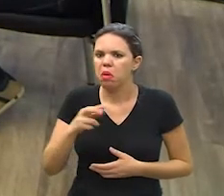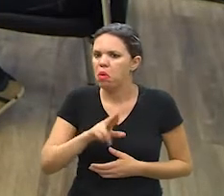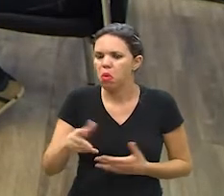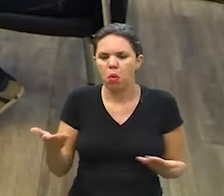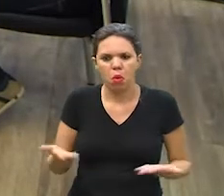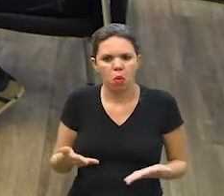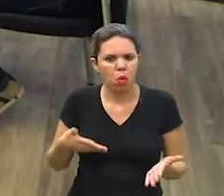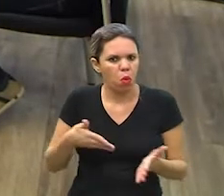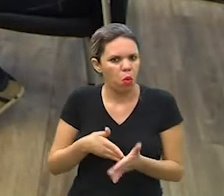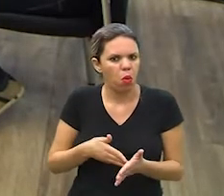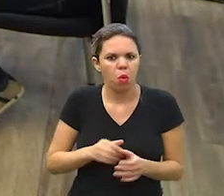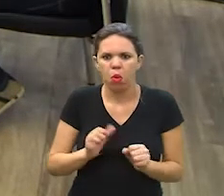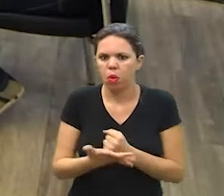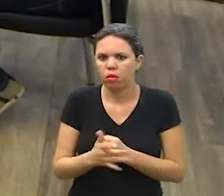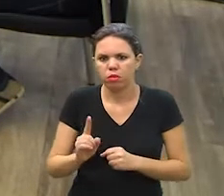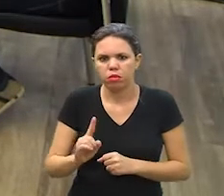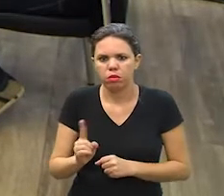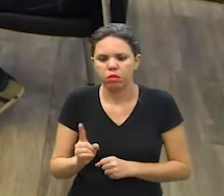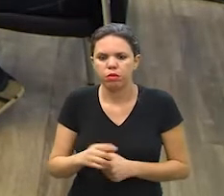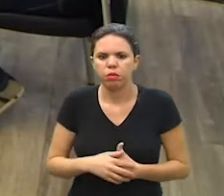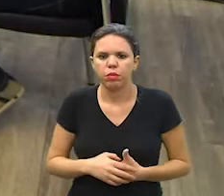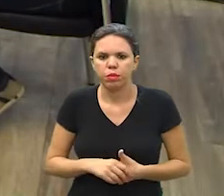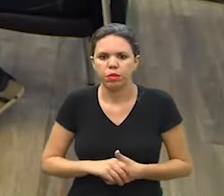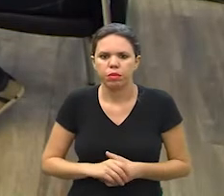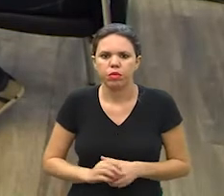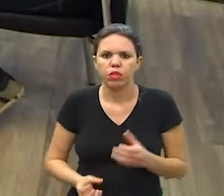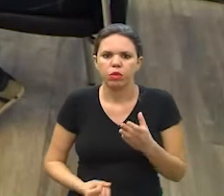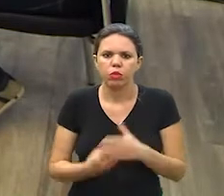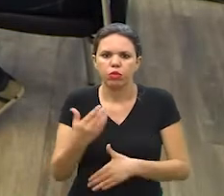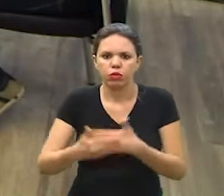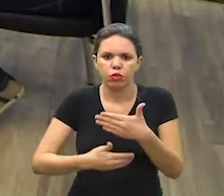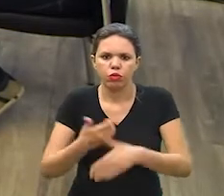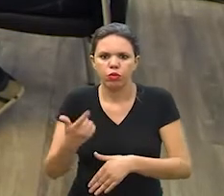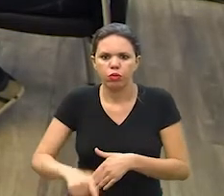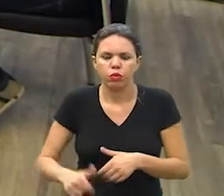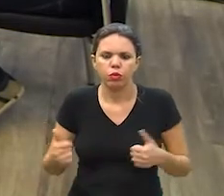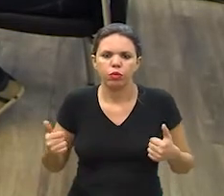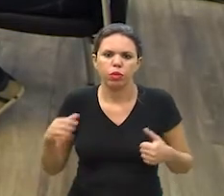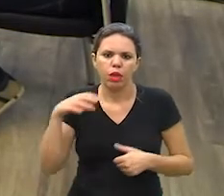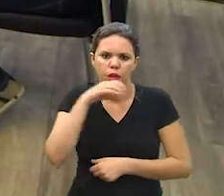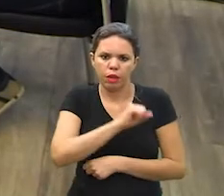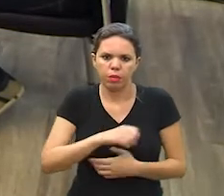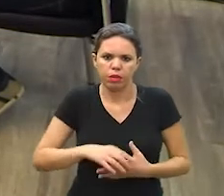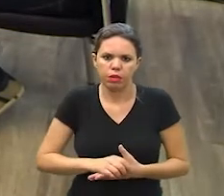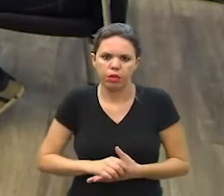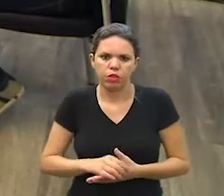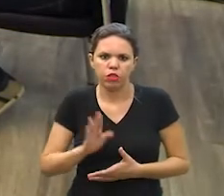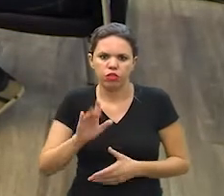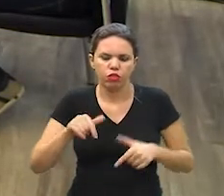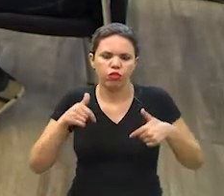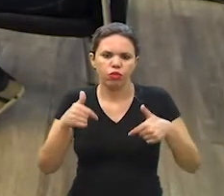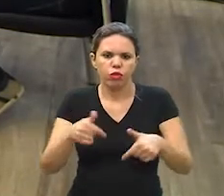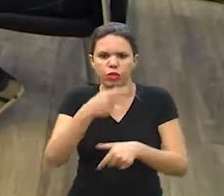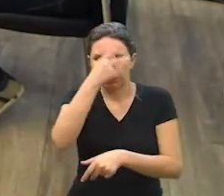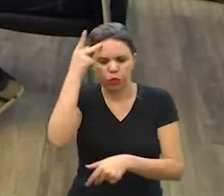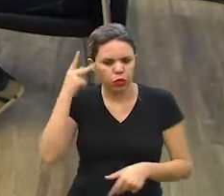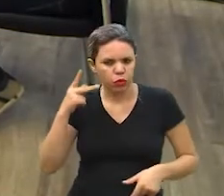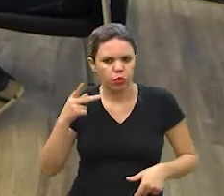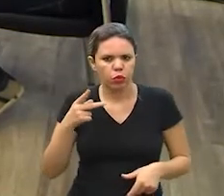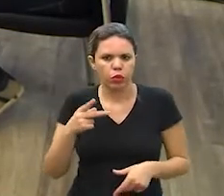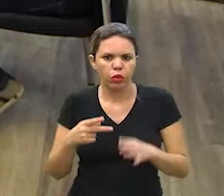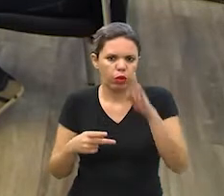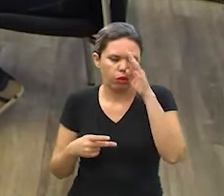vai ser a última pandemia. E ela pode acontecer cada vez mais rápida, já que a ação do homem,